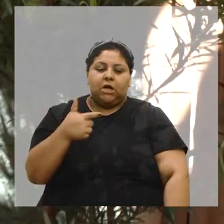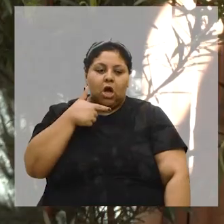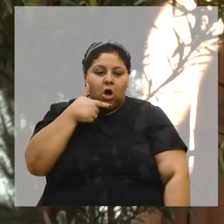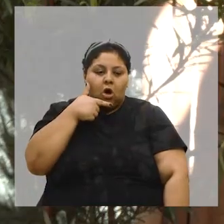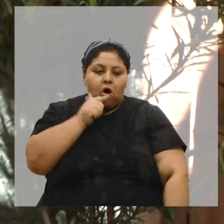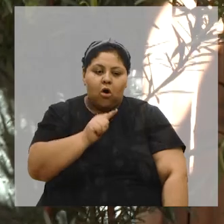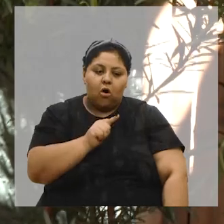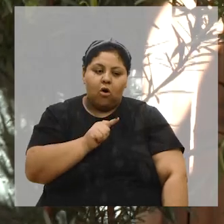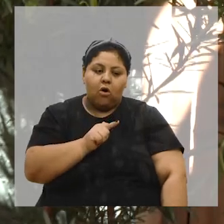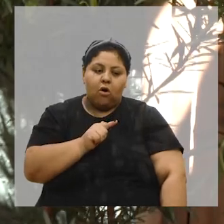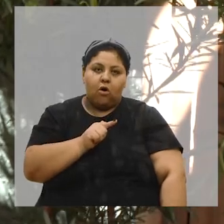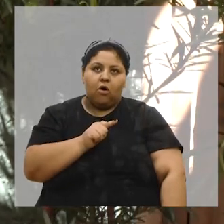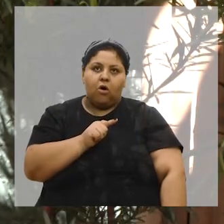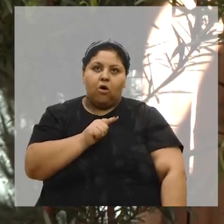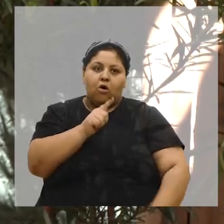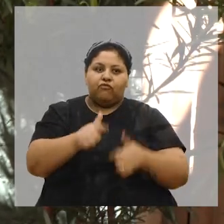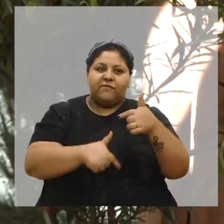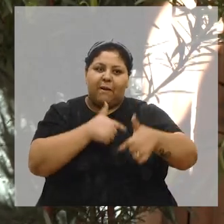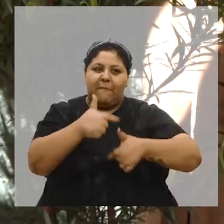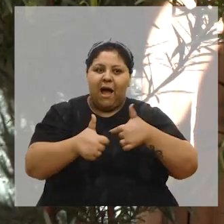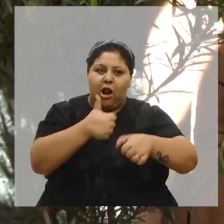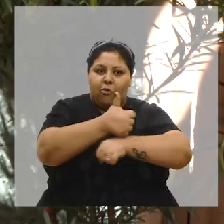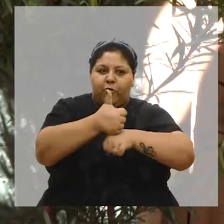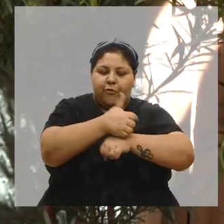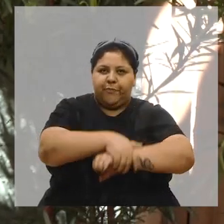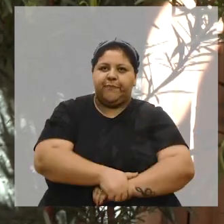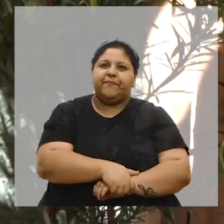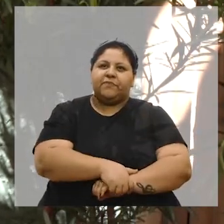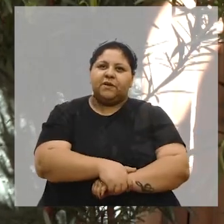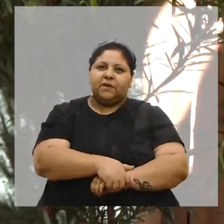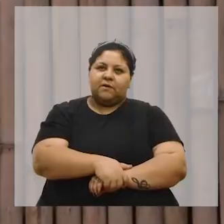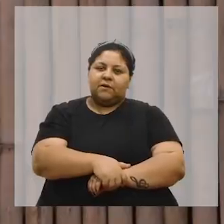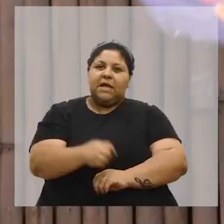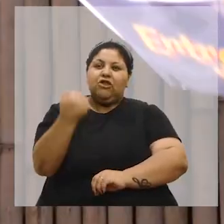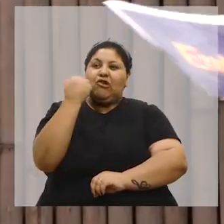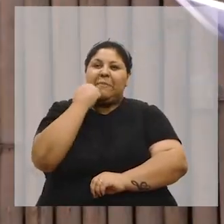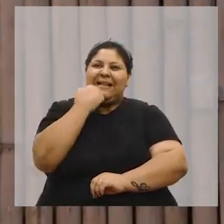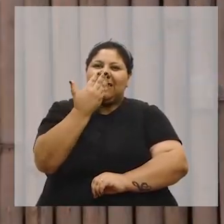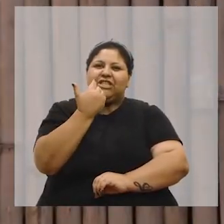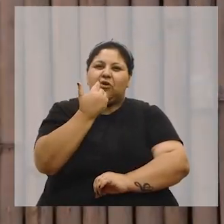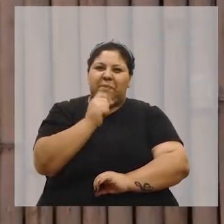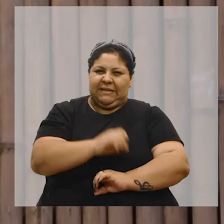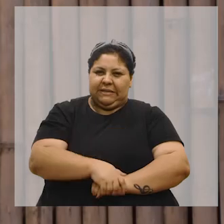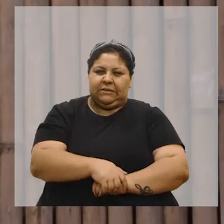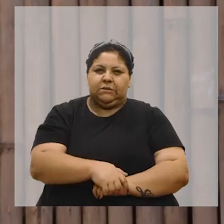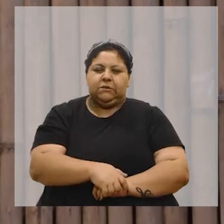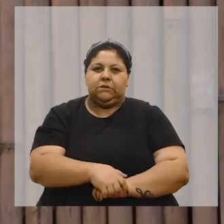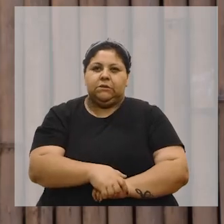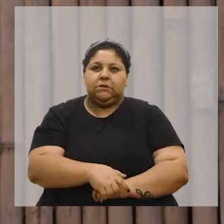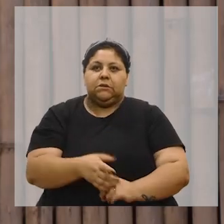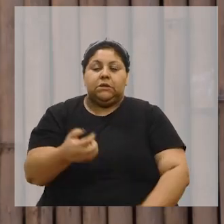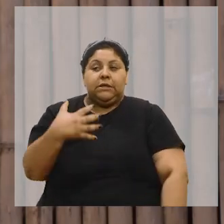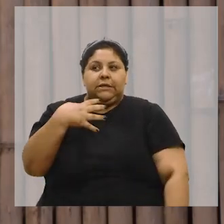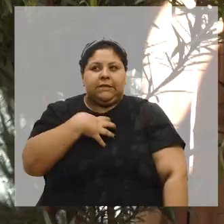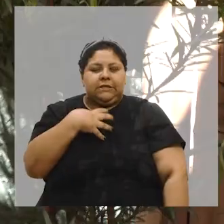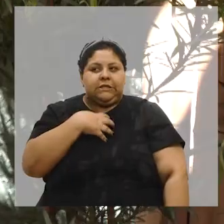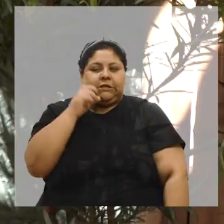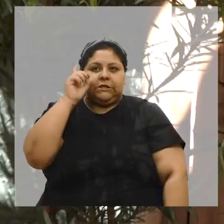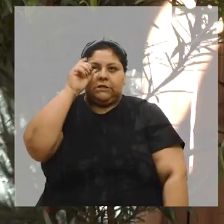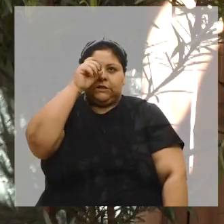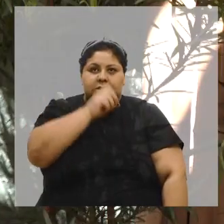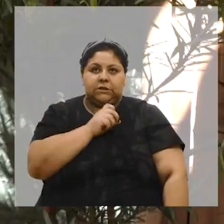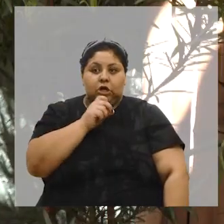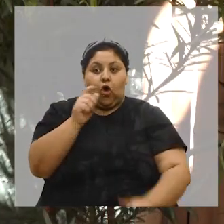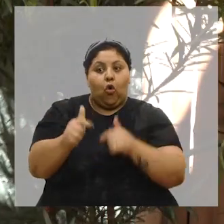eu consegui... Mão de obra. A mão de obra é muito durabilidade do difícil. alimento. Não, a gente sente